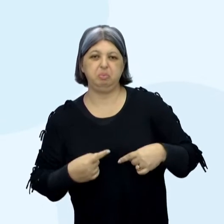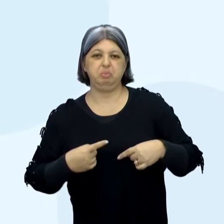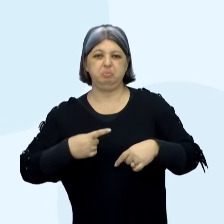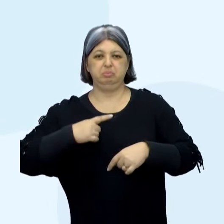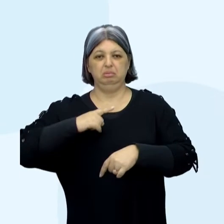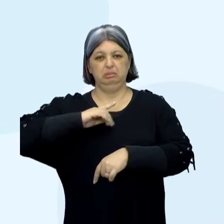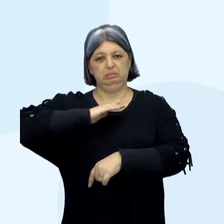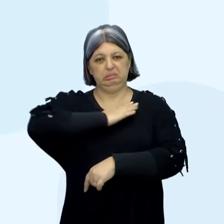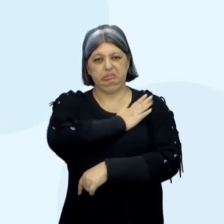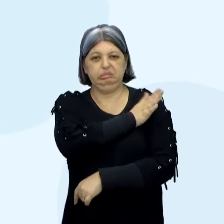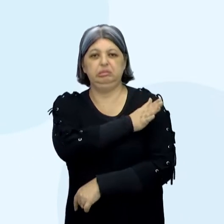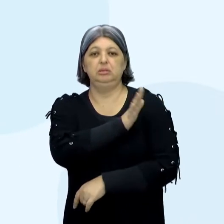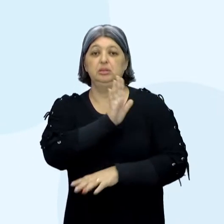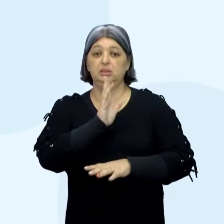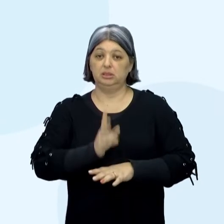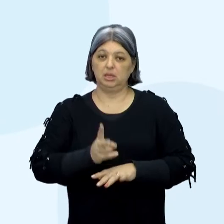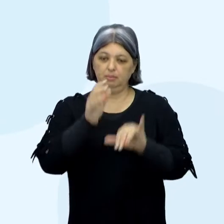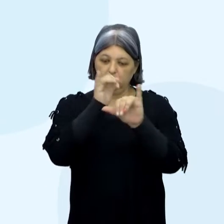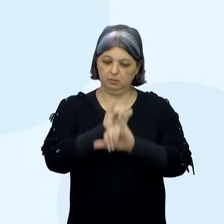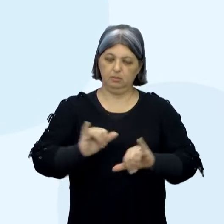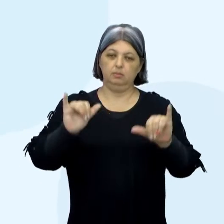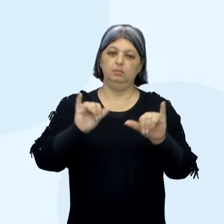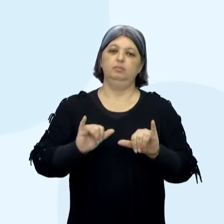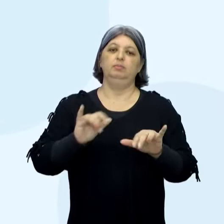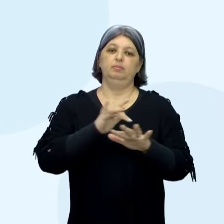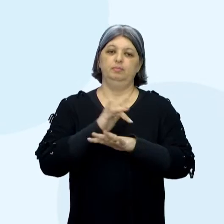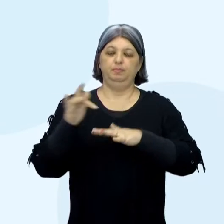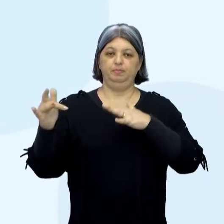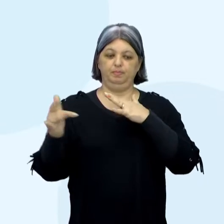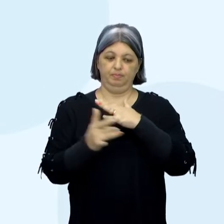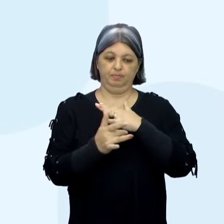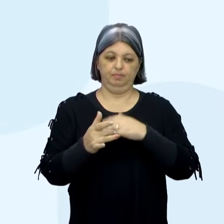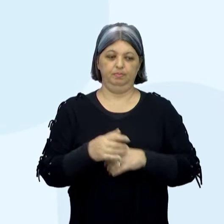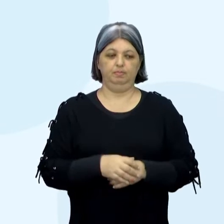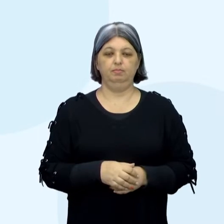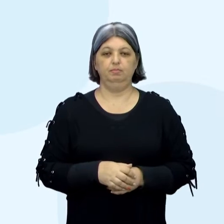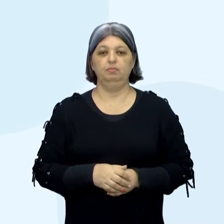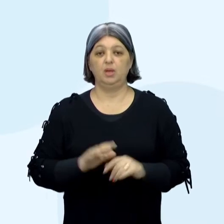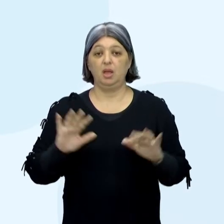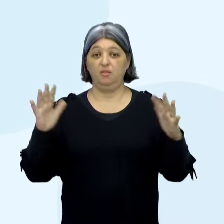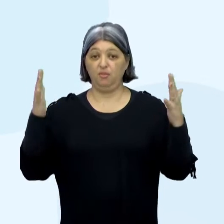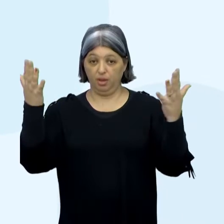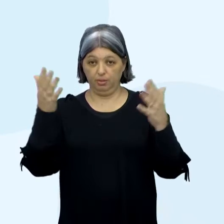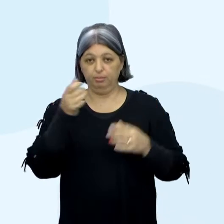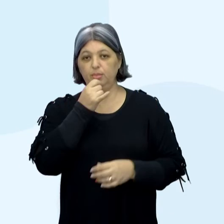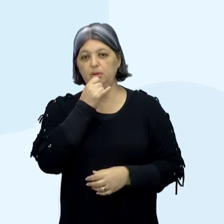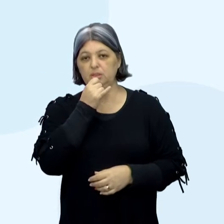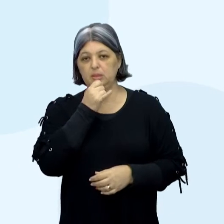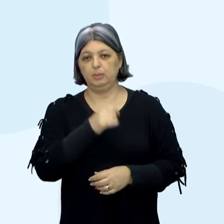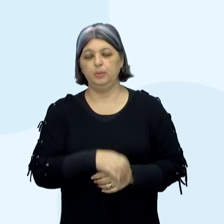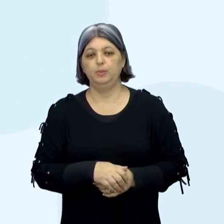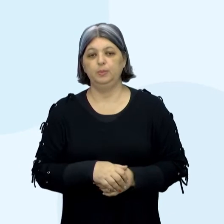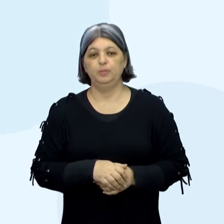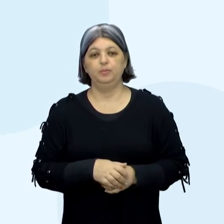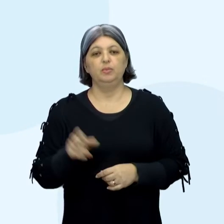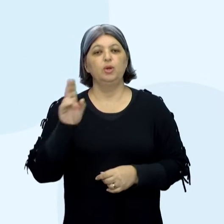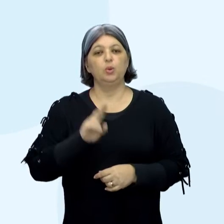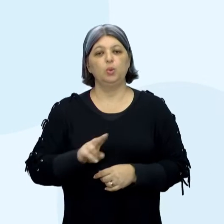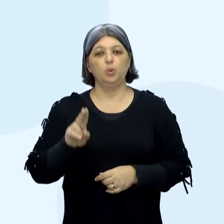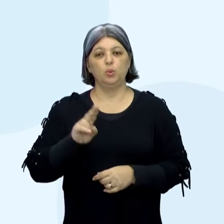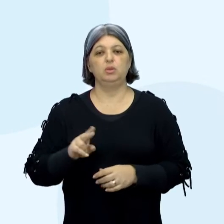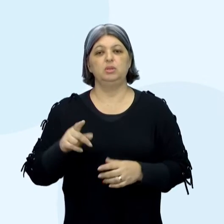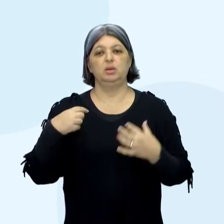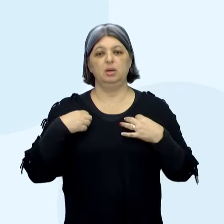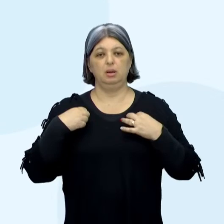sempre promove discussões importantes nas redes sociais e em grandes eventos, como, por exemplo, a utilização de